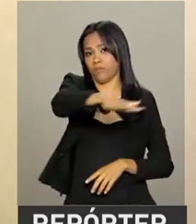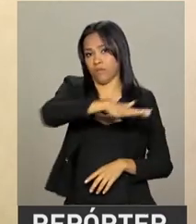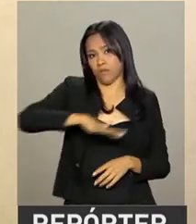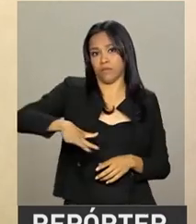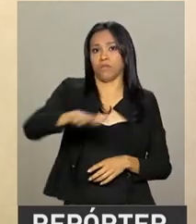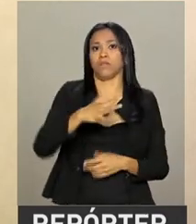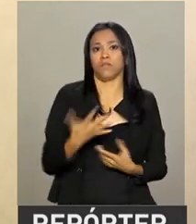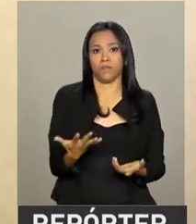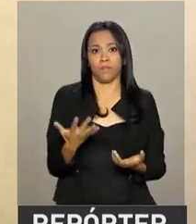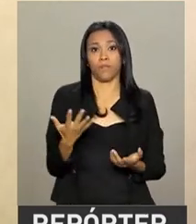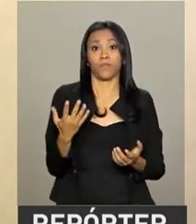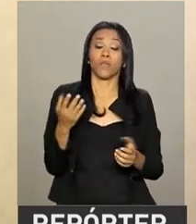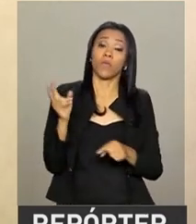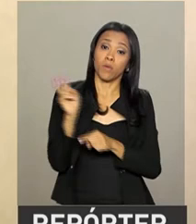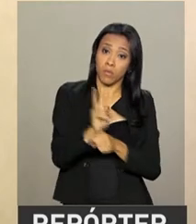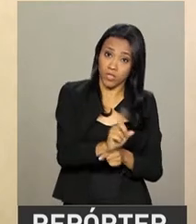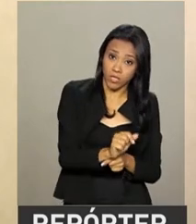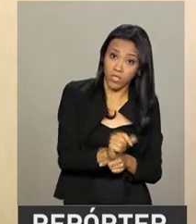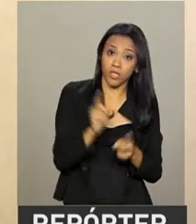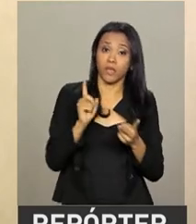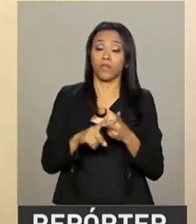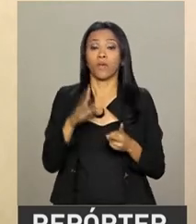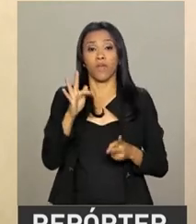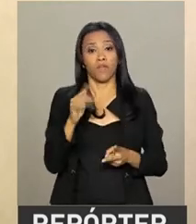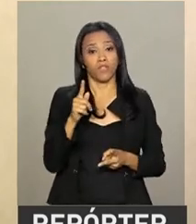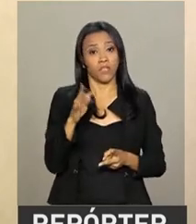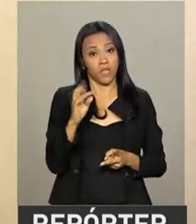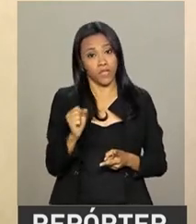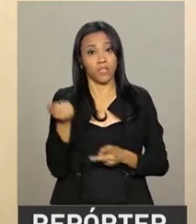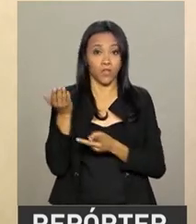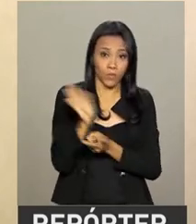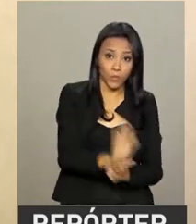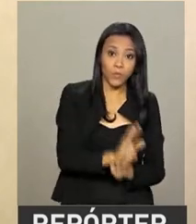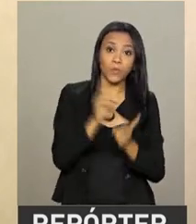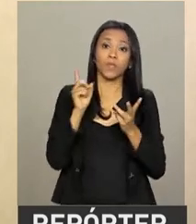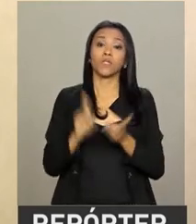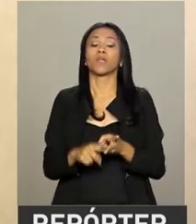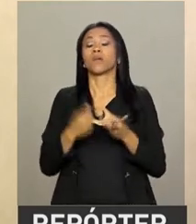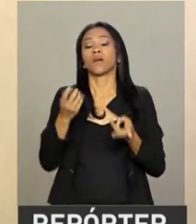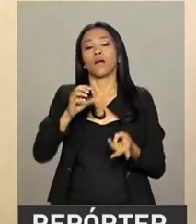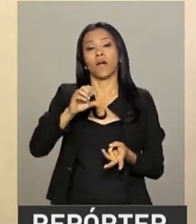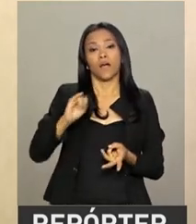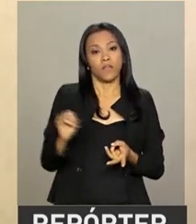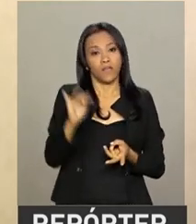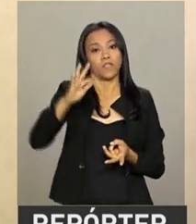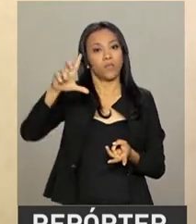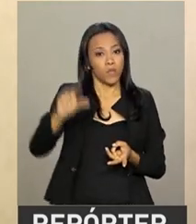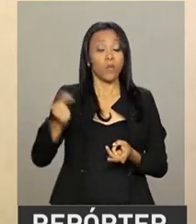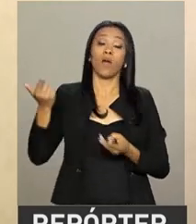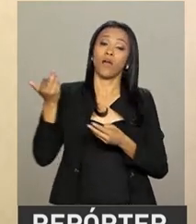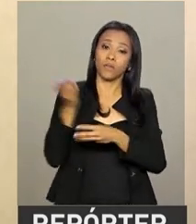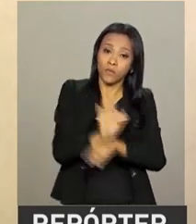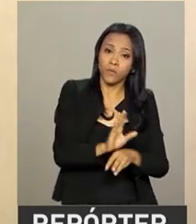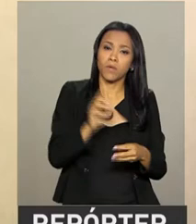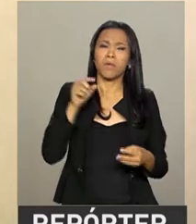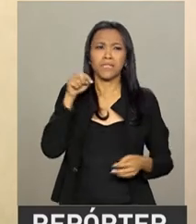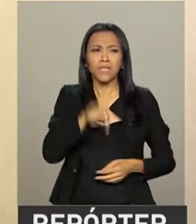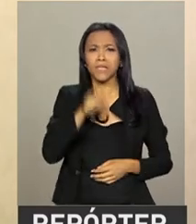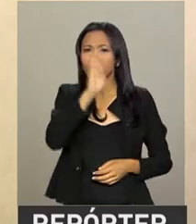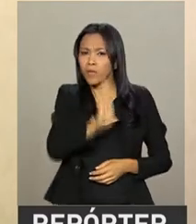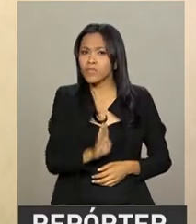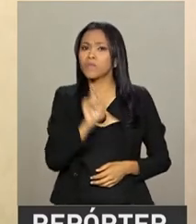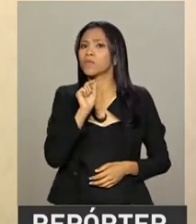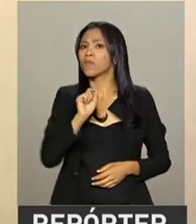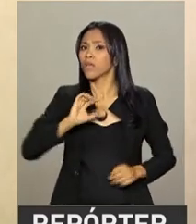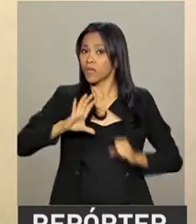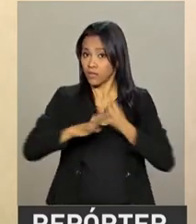frente. Crédito ajuda, FGTS ajuda, inflação menor ajuda. Mas no Brasil, O que dá lastro, né, o que dá, que